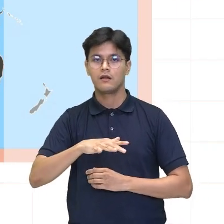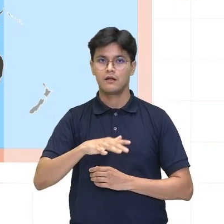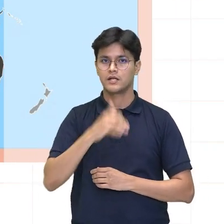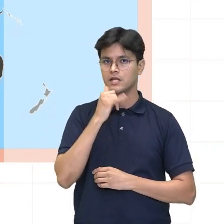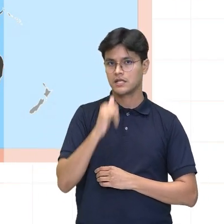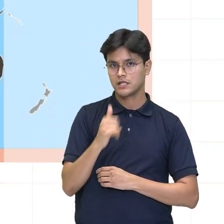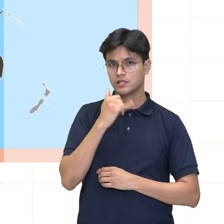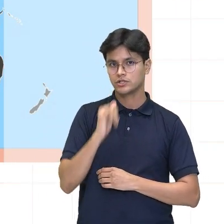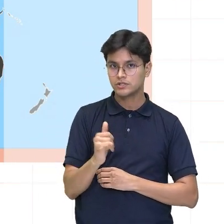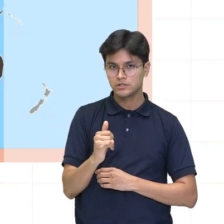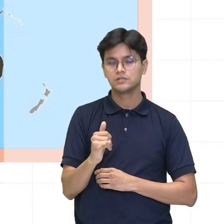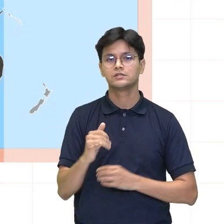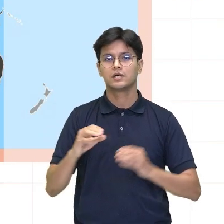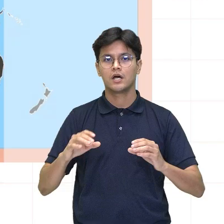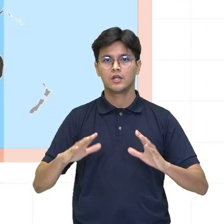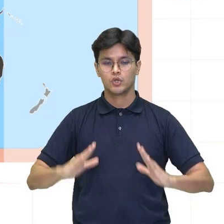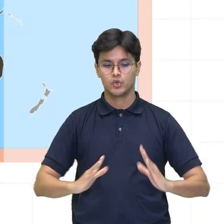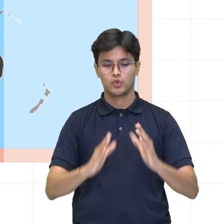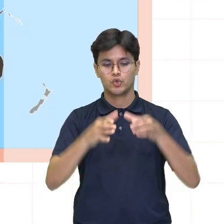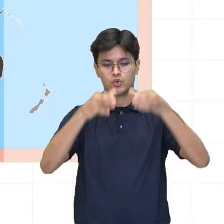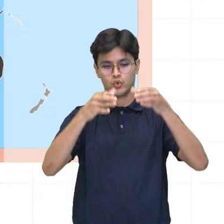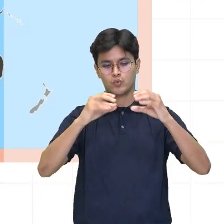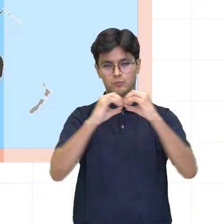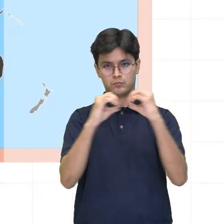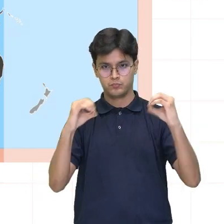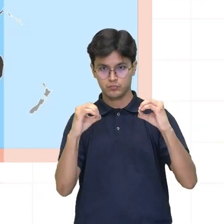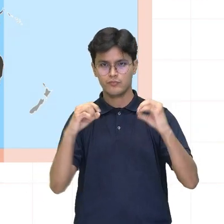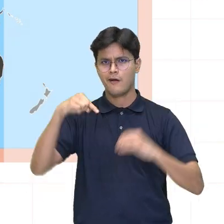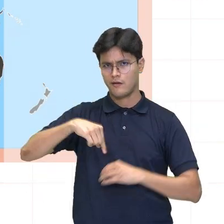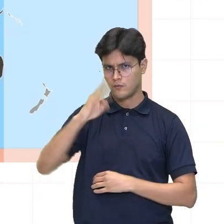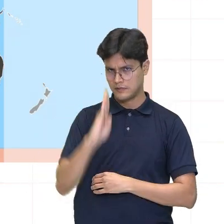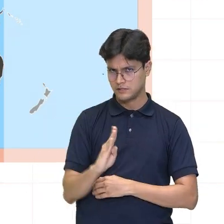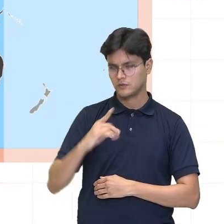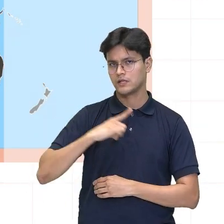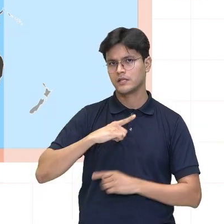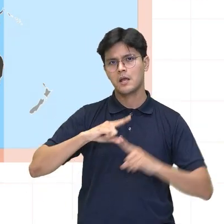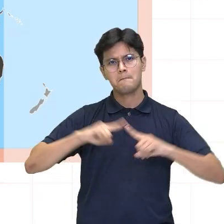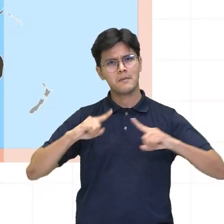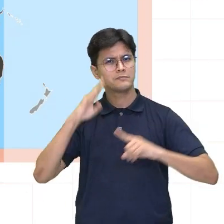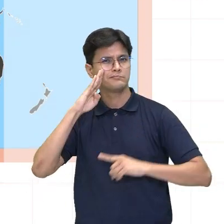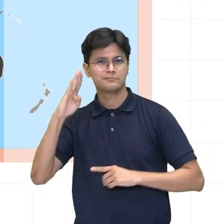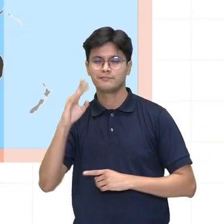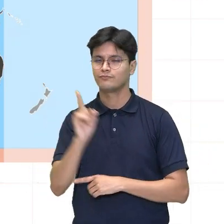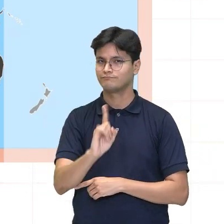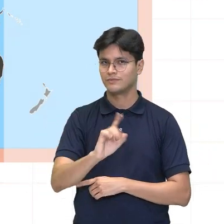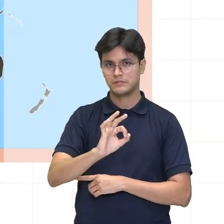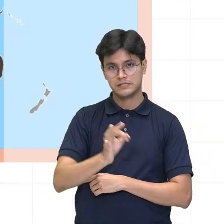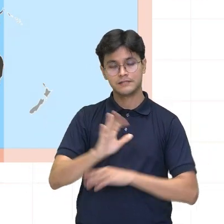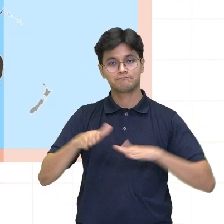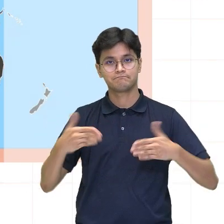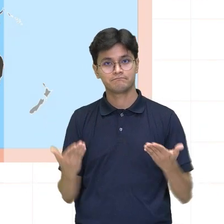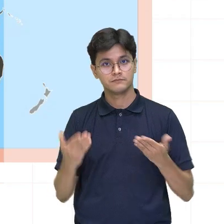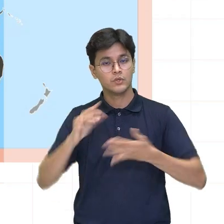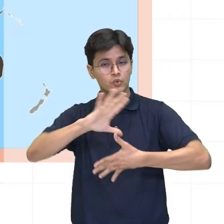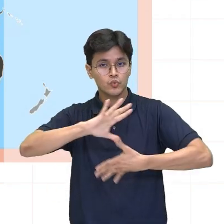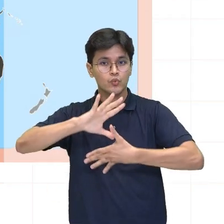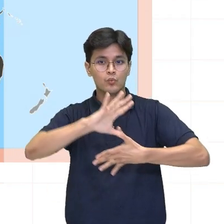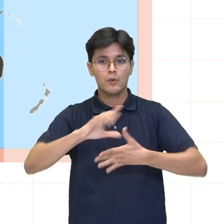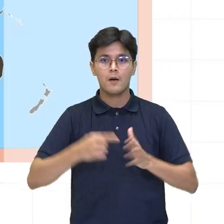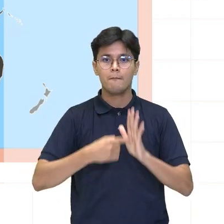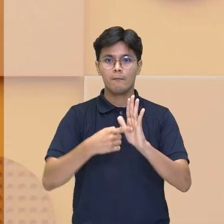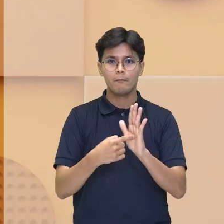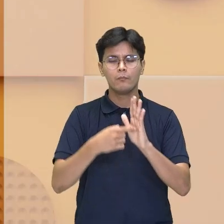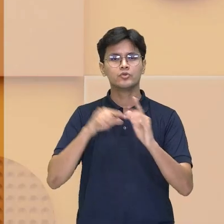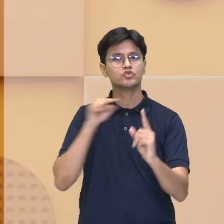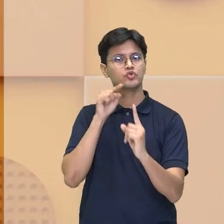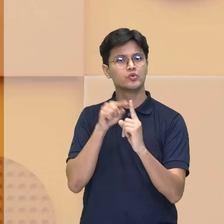Brasil, mas nós não somos considerados como um dos maiores produtores. E aí foi pontuado no mapa apenas para a